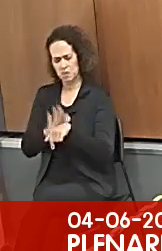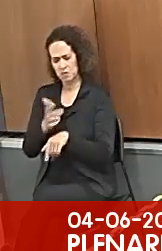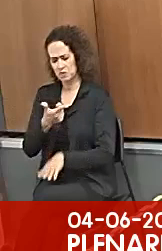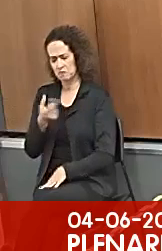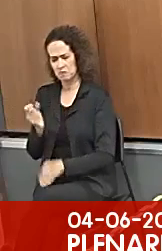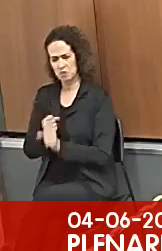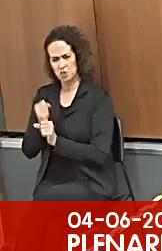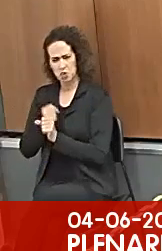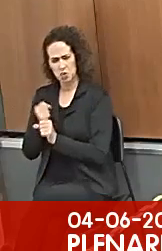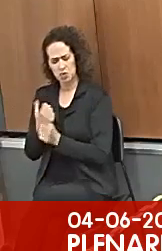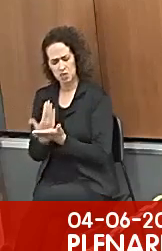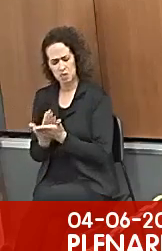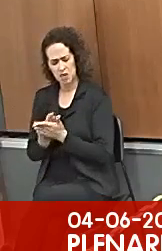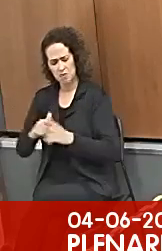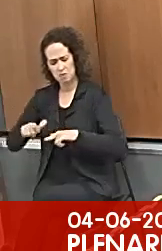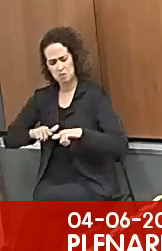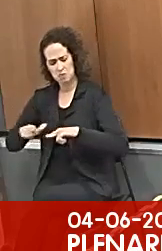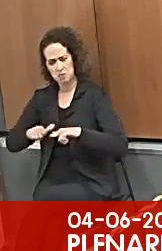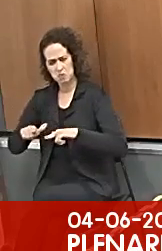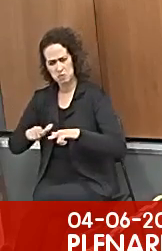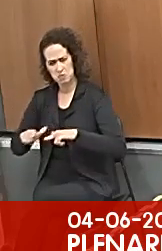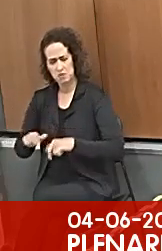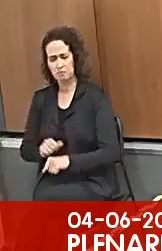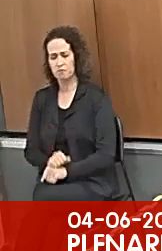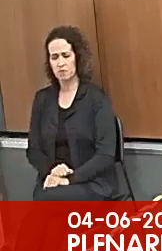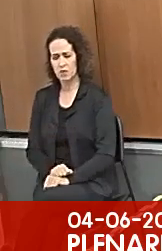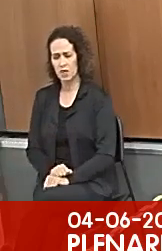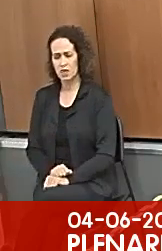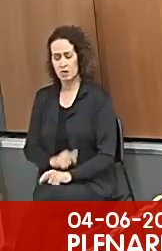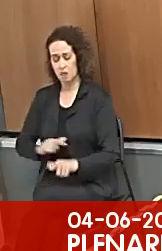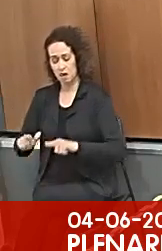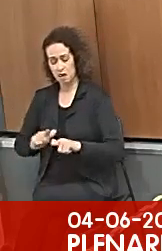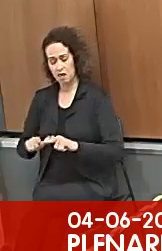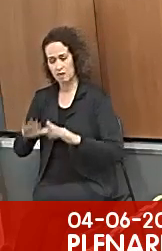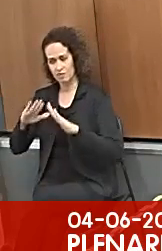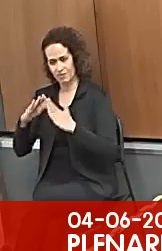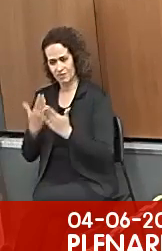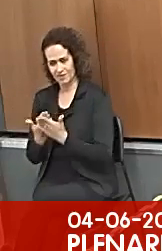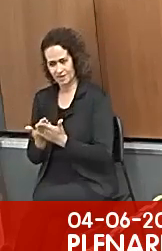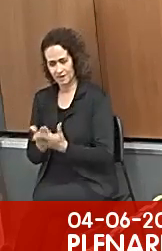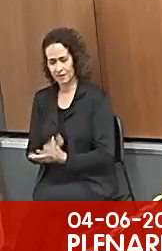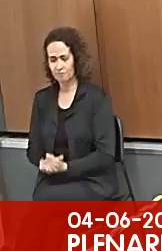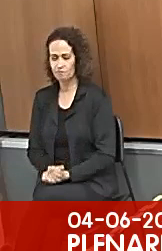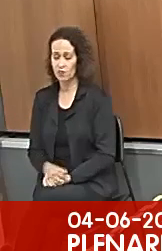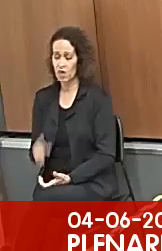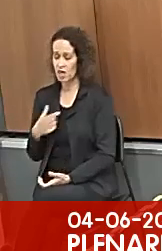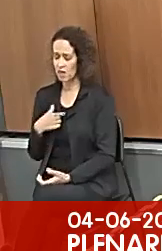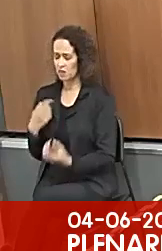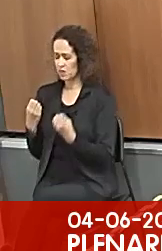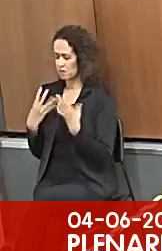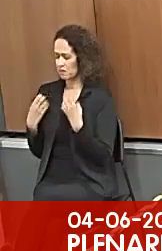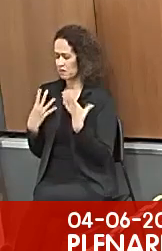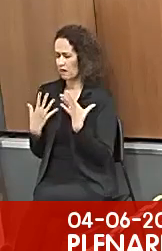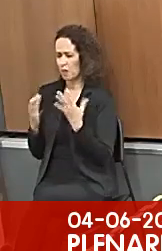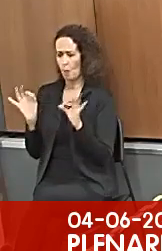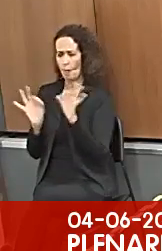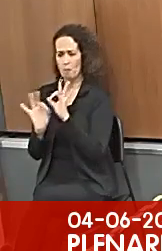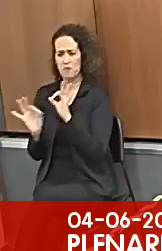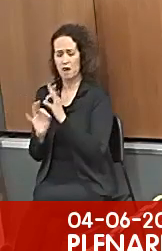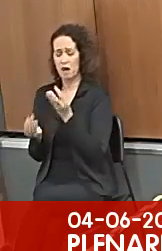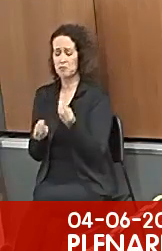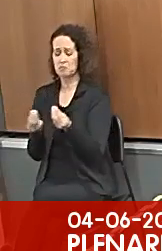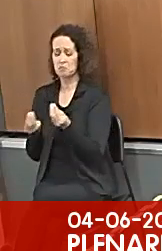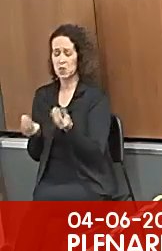anos, não fui preparado, não fui orientado, não fui ensinado a como lidar com essa